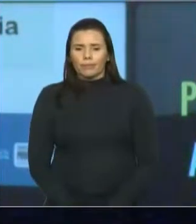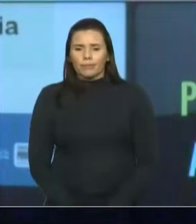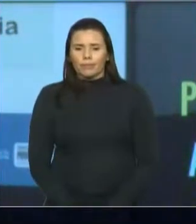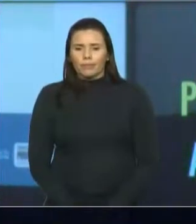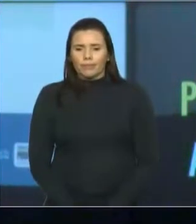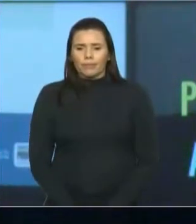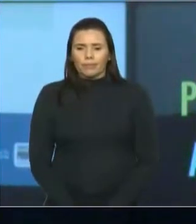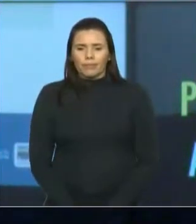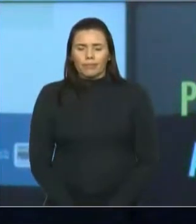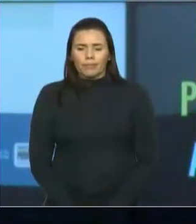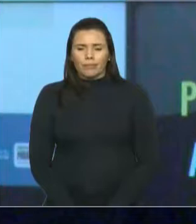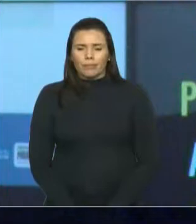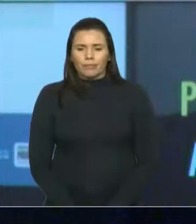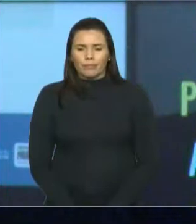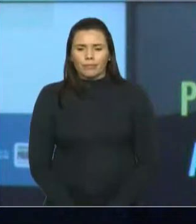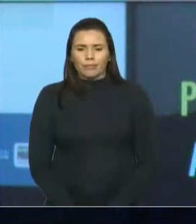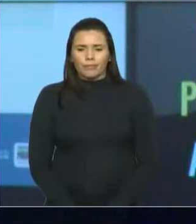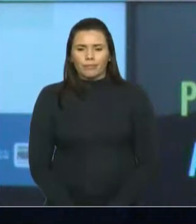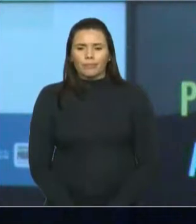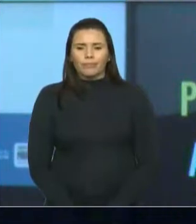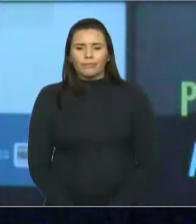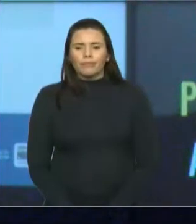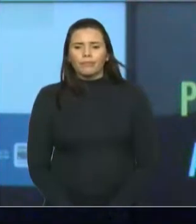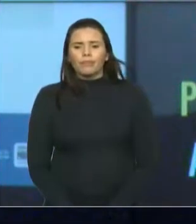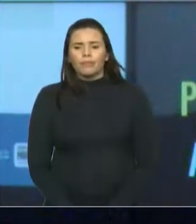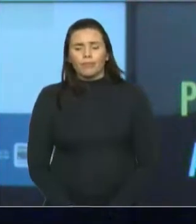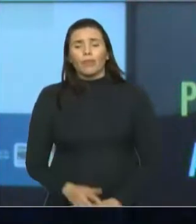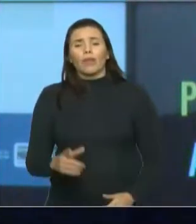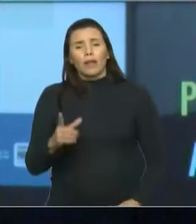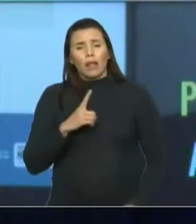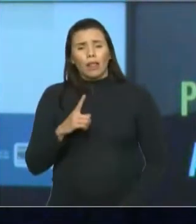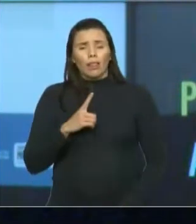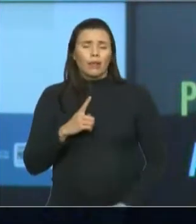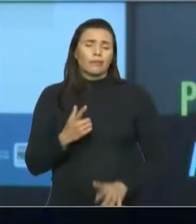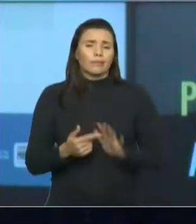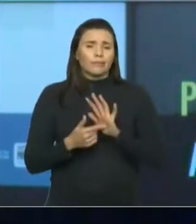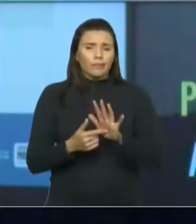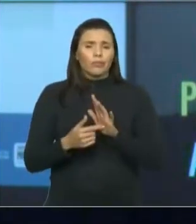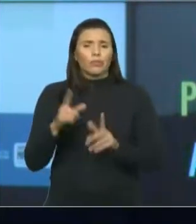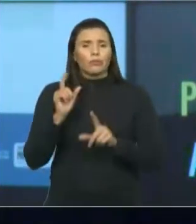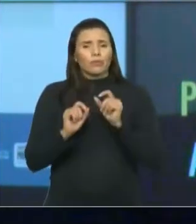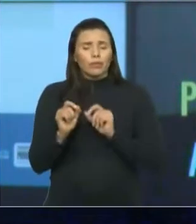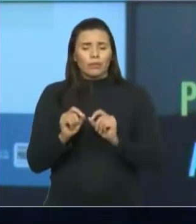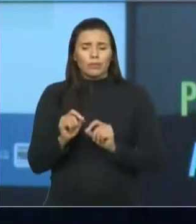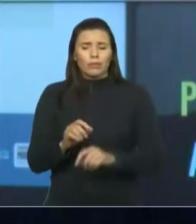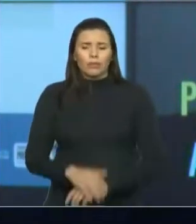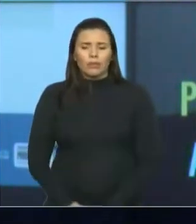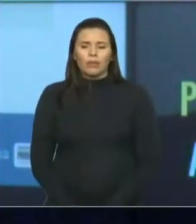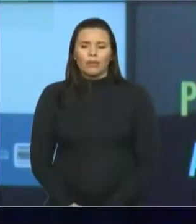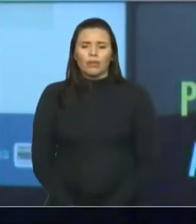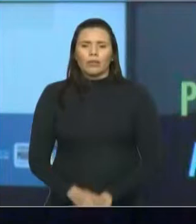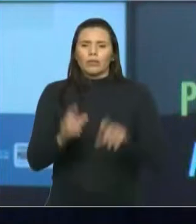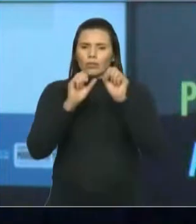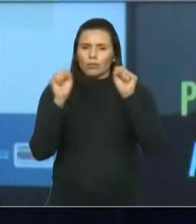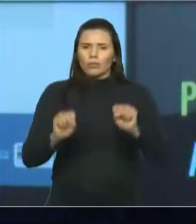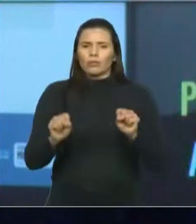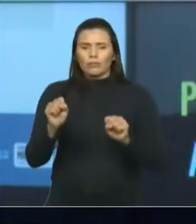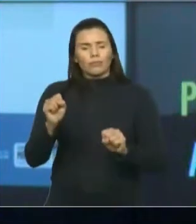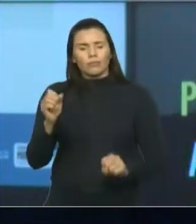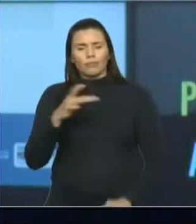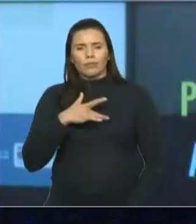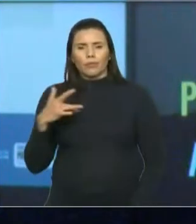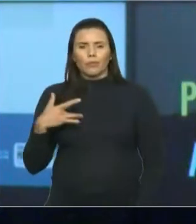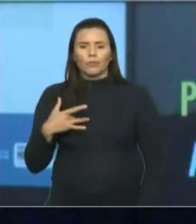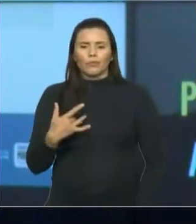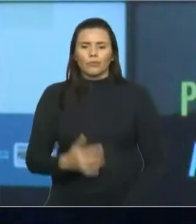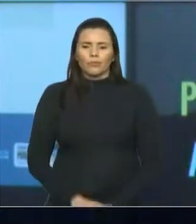passar. E a gente tem uma evidência científica sobre as redes de atenção à saúde, é que todas elas, quando